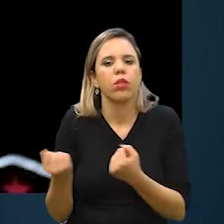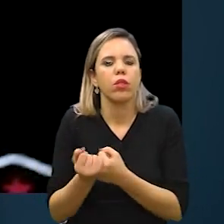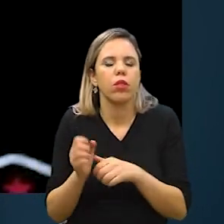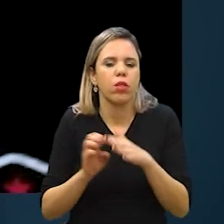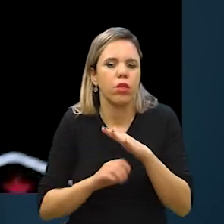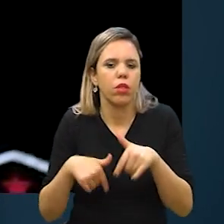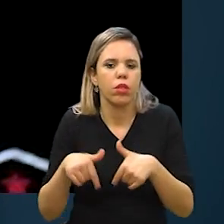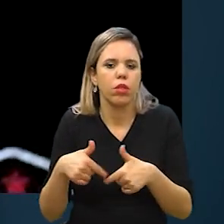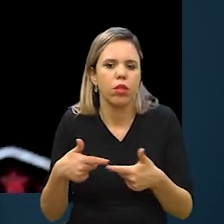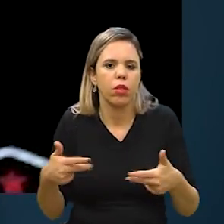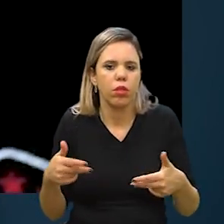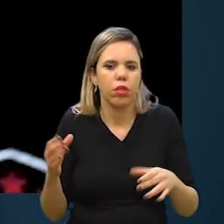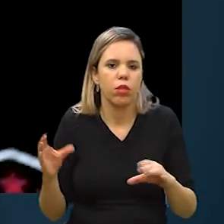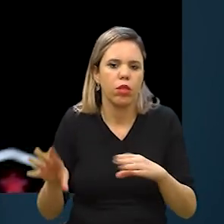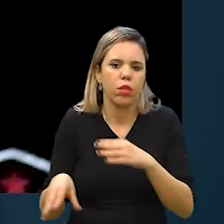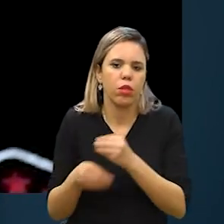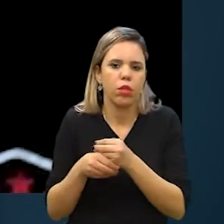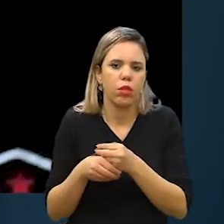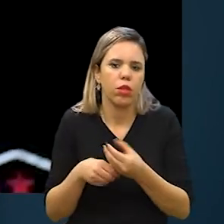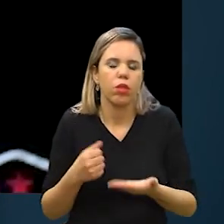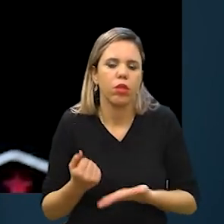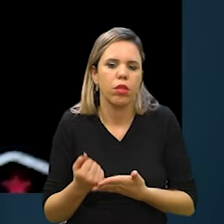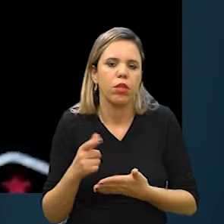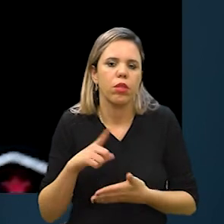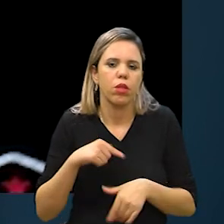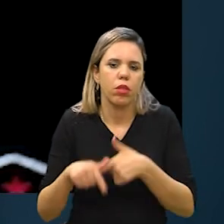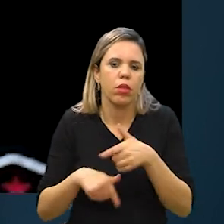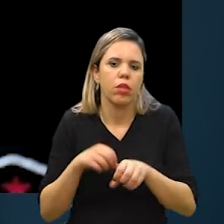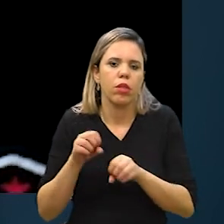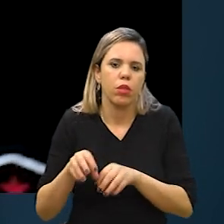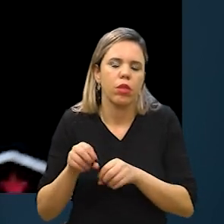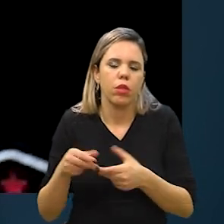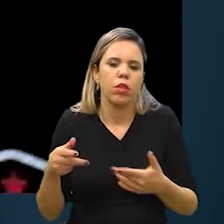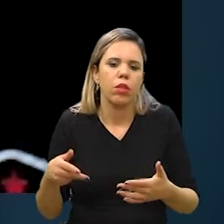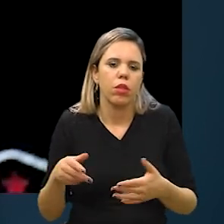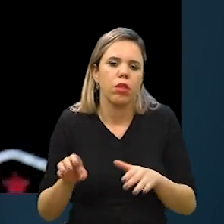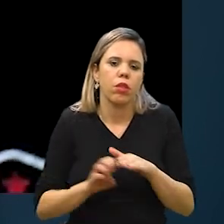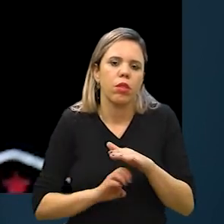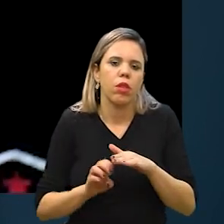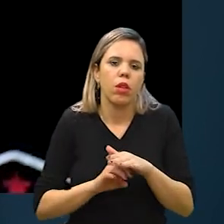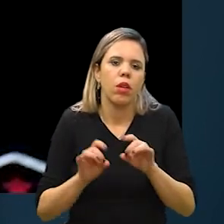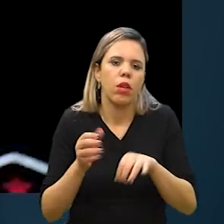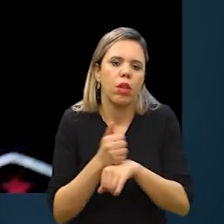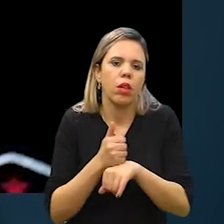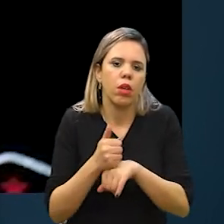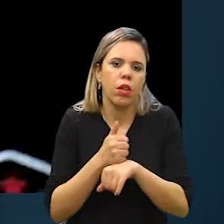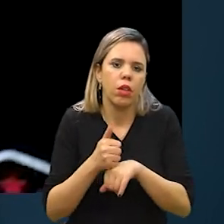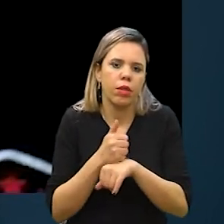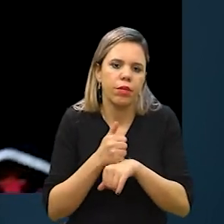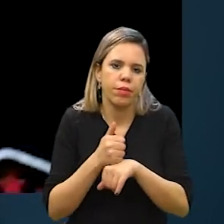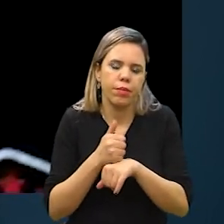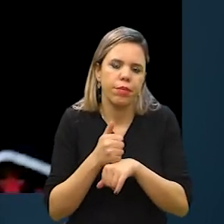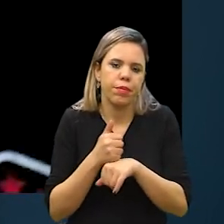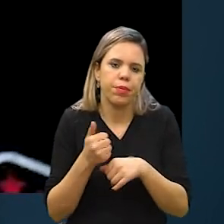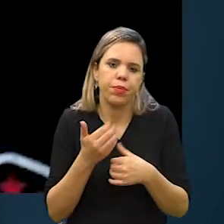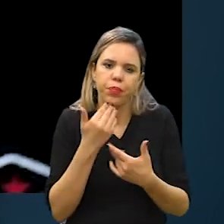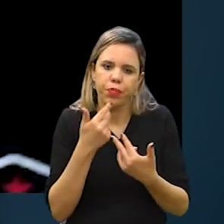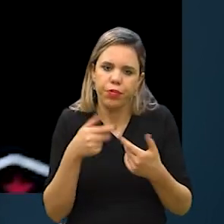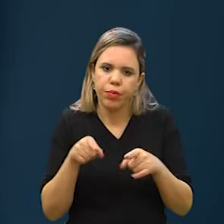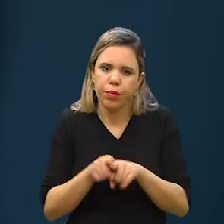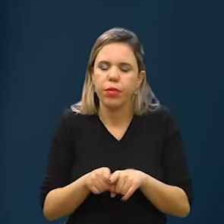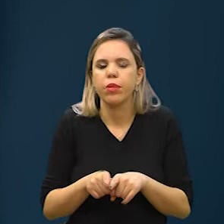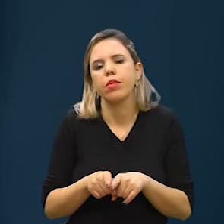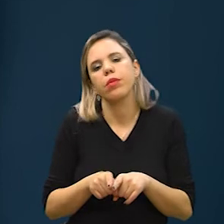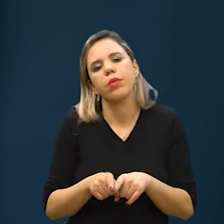segunda ferramenta dentro do trabalho, que uma coisa complementa a outra. E a gente está trabalhando com uma consultoria especializada na parte de